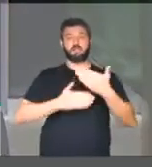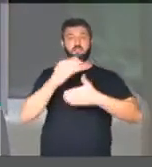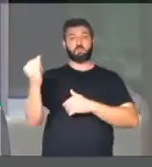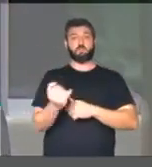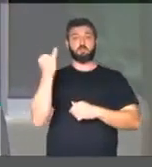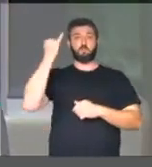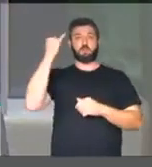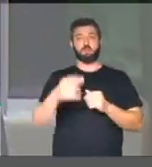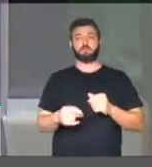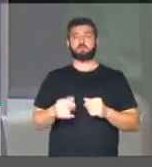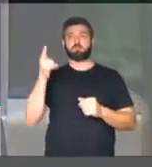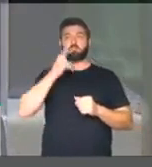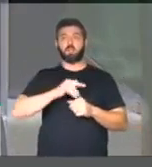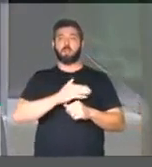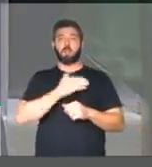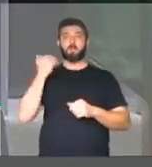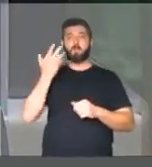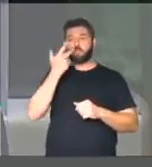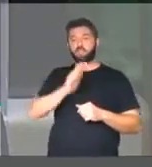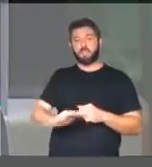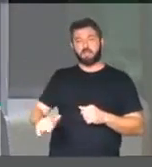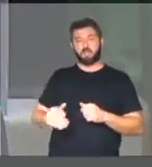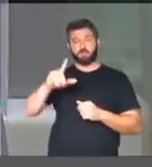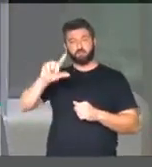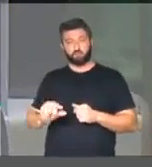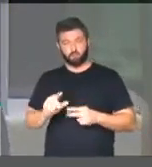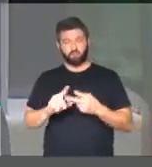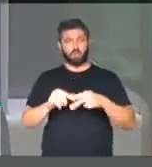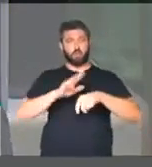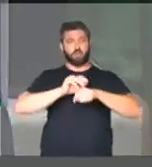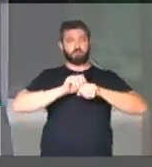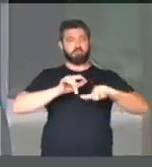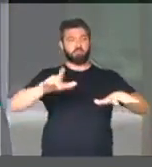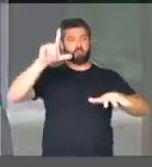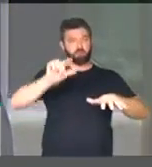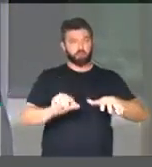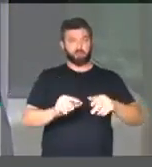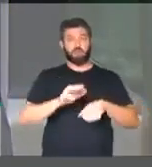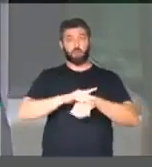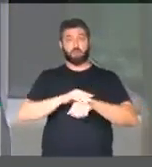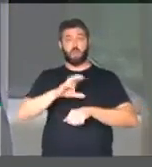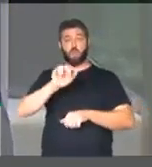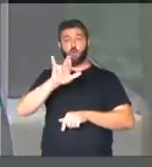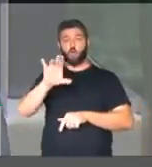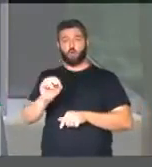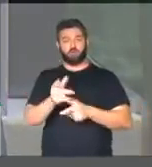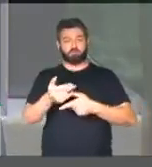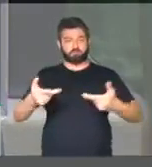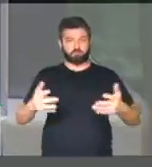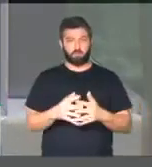importantes na redução da mortalidade infantil, de epidemias, de doenças crônicas e assim por